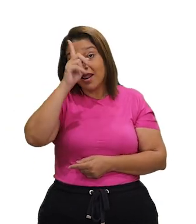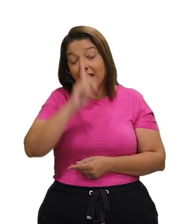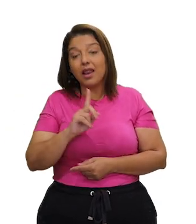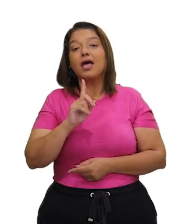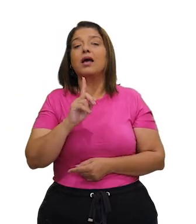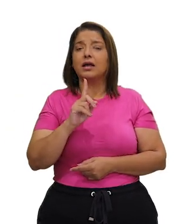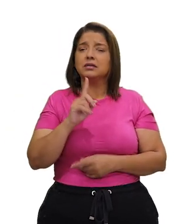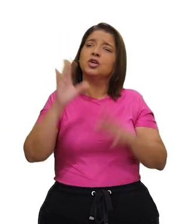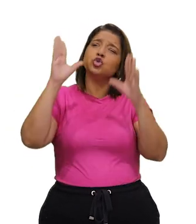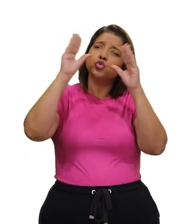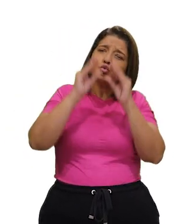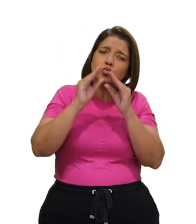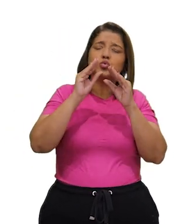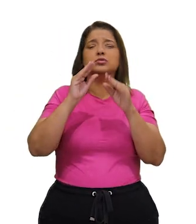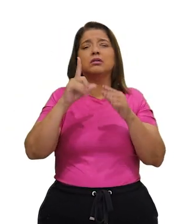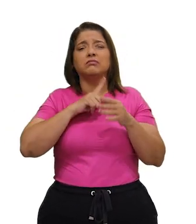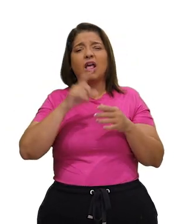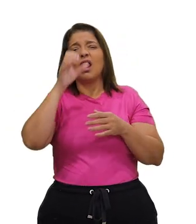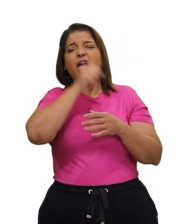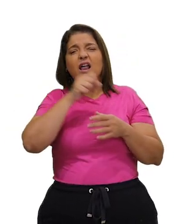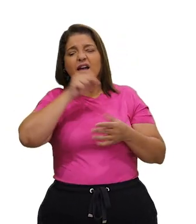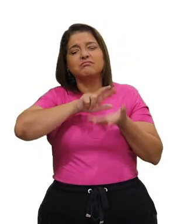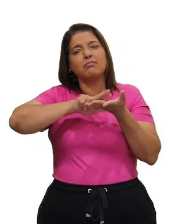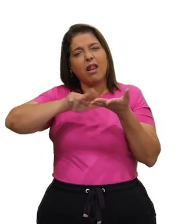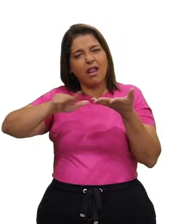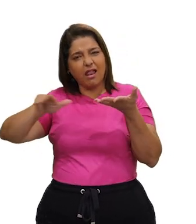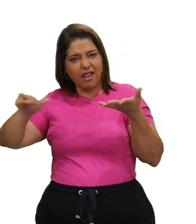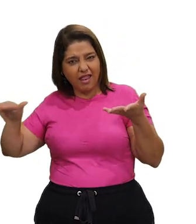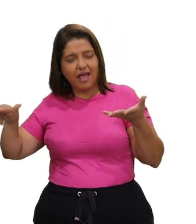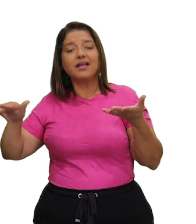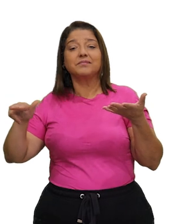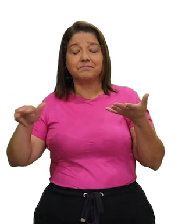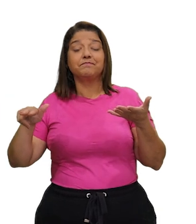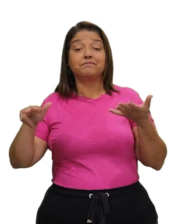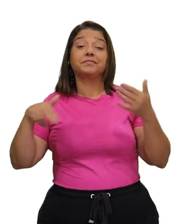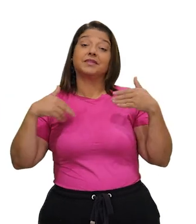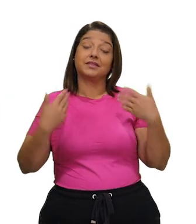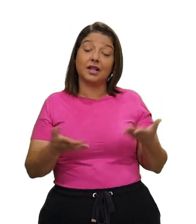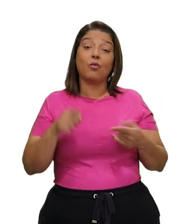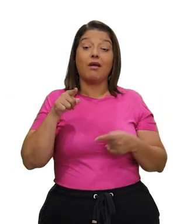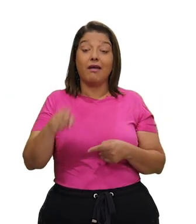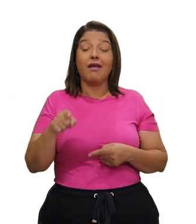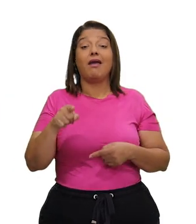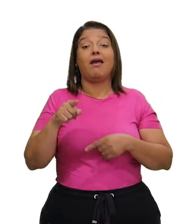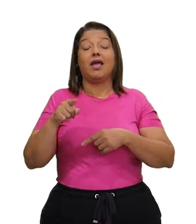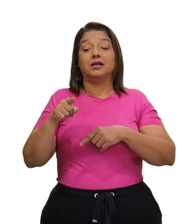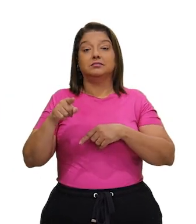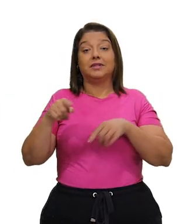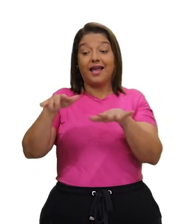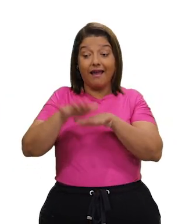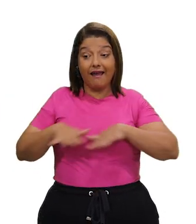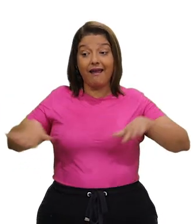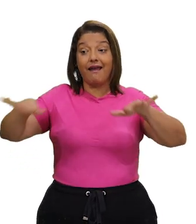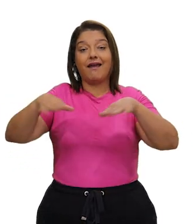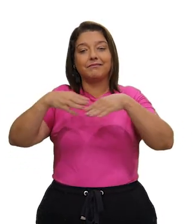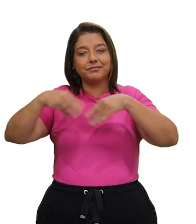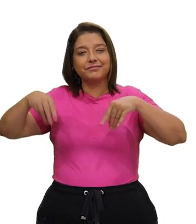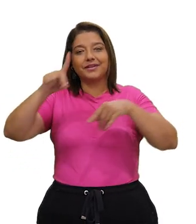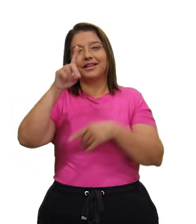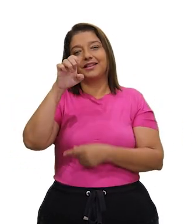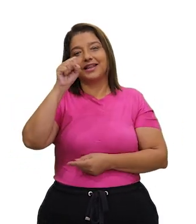mas vai do Tom amarelo laranja Então faz sentido um animal pré-histórico de uma região desértica você pensar nesse mesmo tipo de